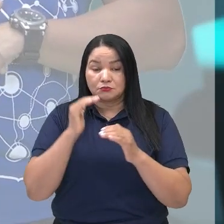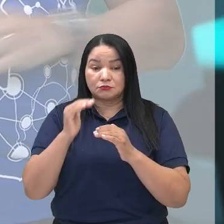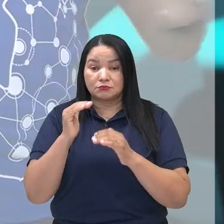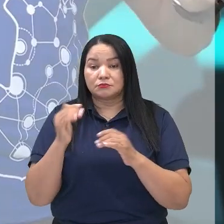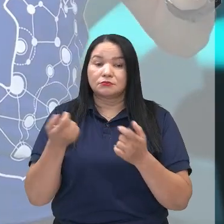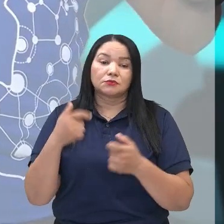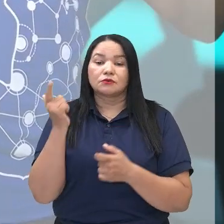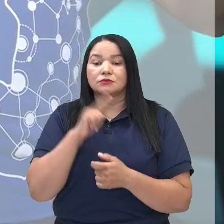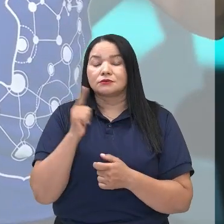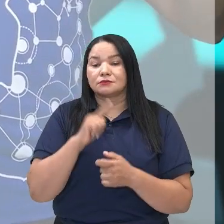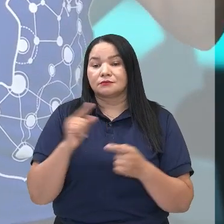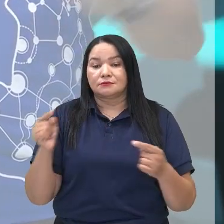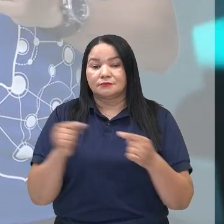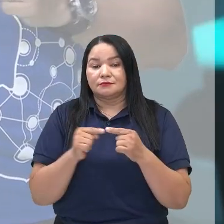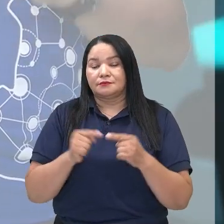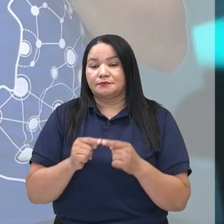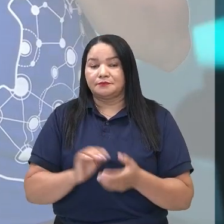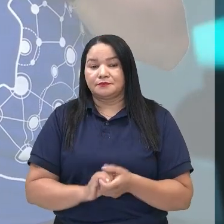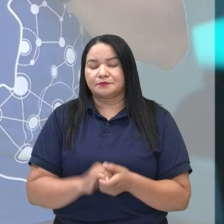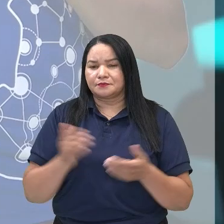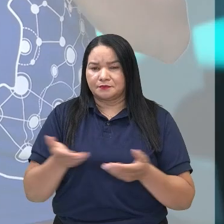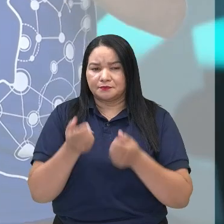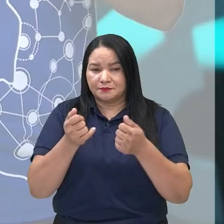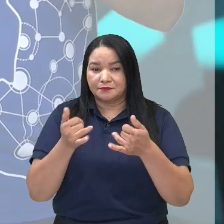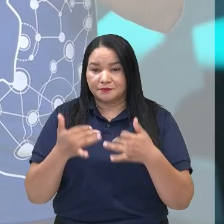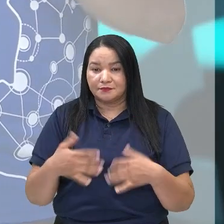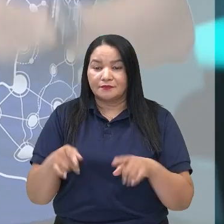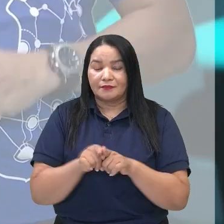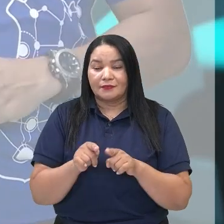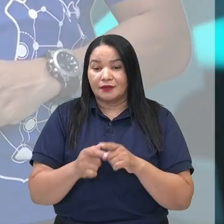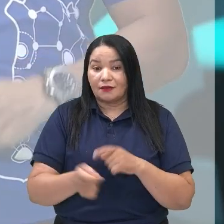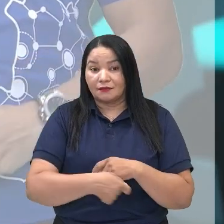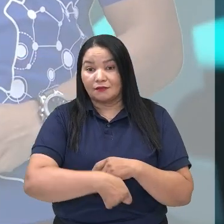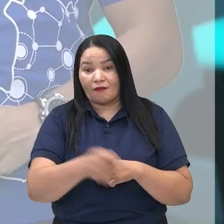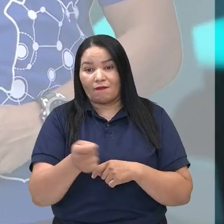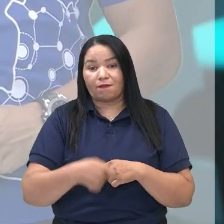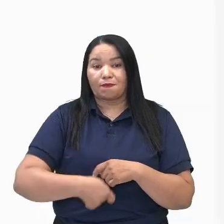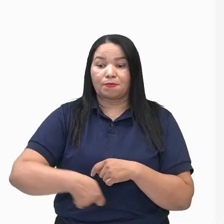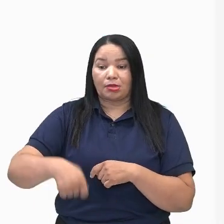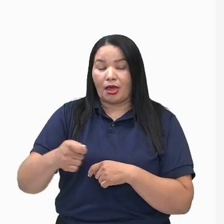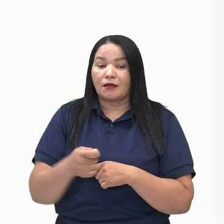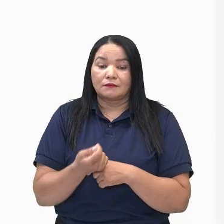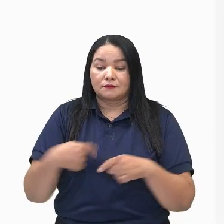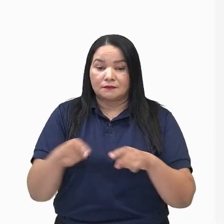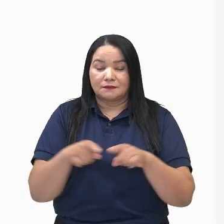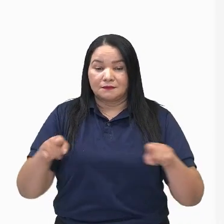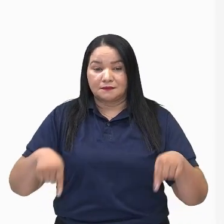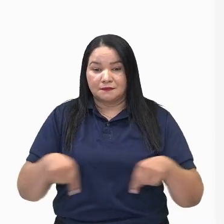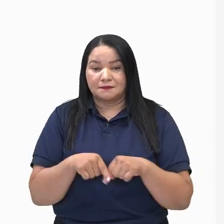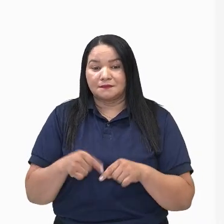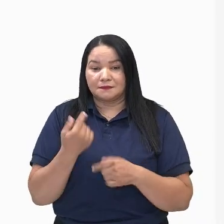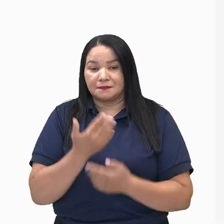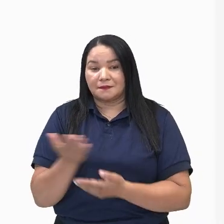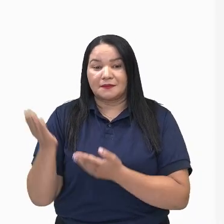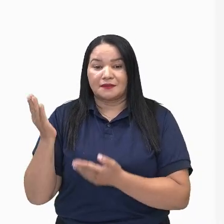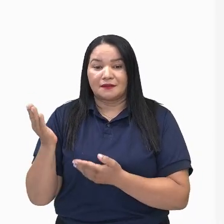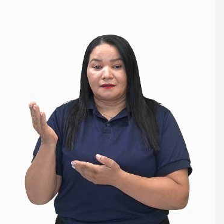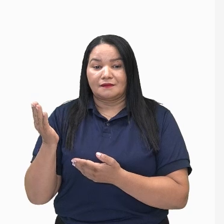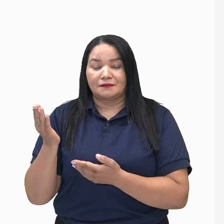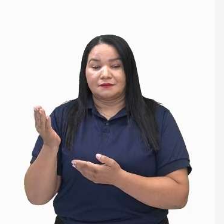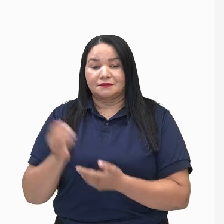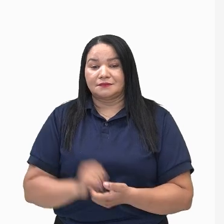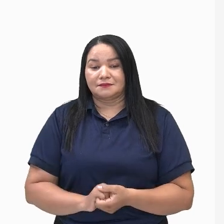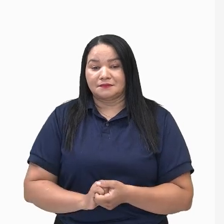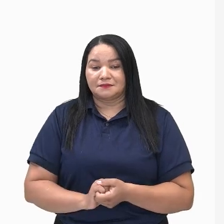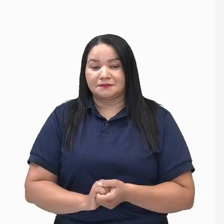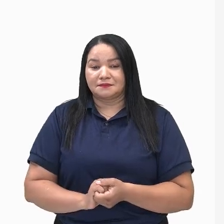torneios. Perfeito? Nós falamos então do tênis de quadra, olha só essa imagem que aparece para vocês, para deixar o registro